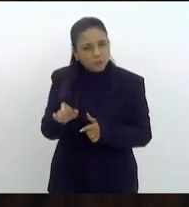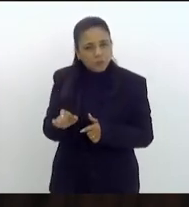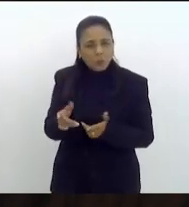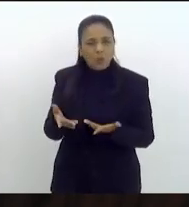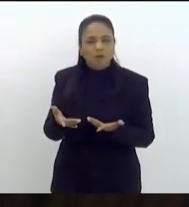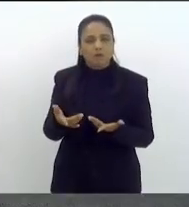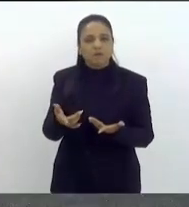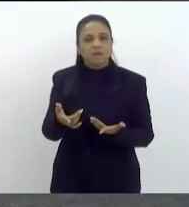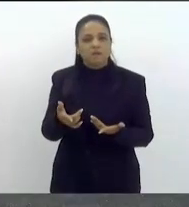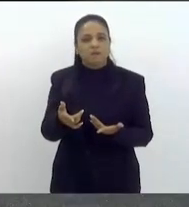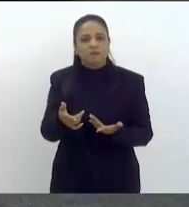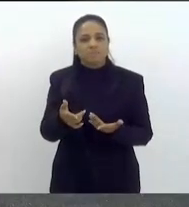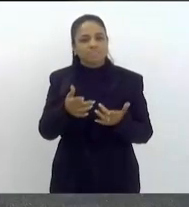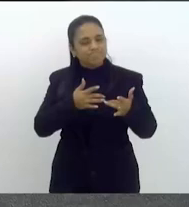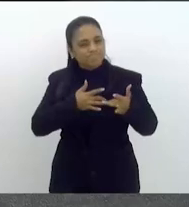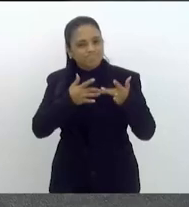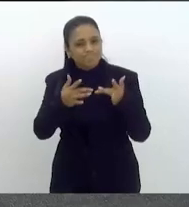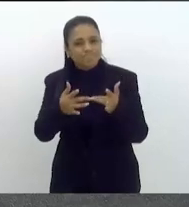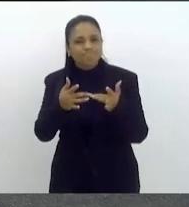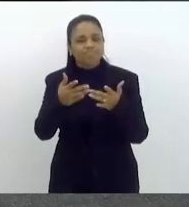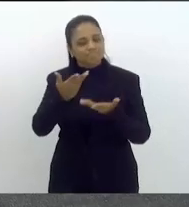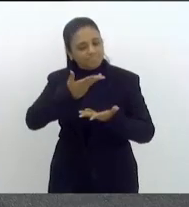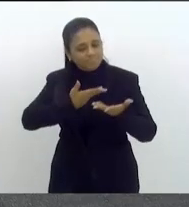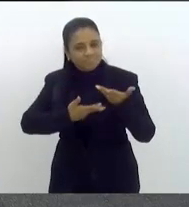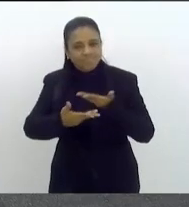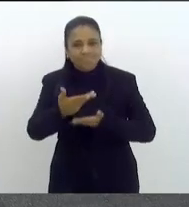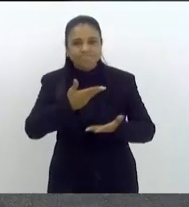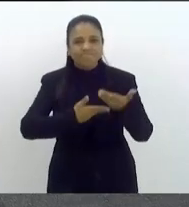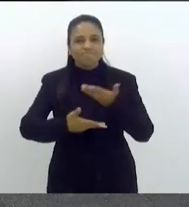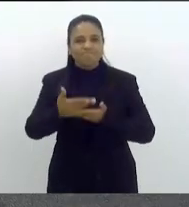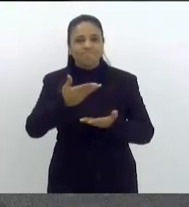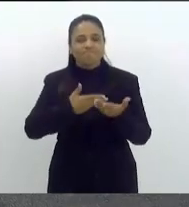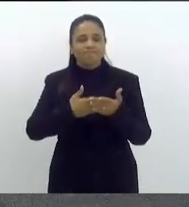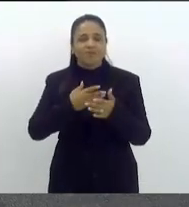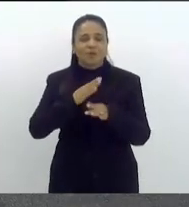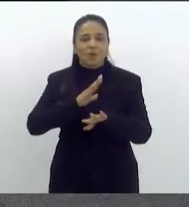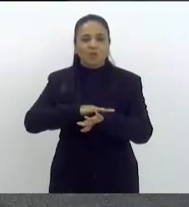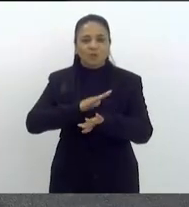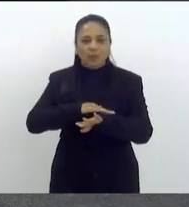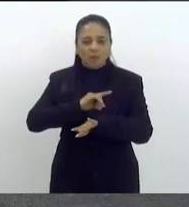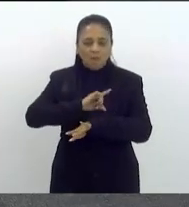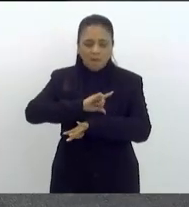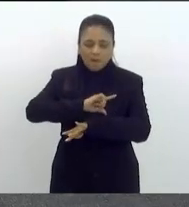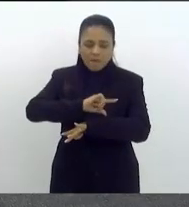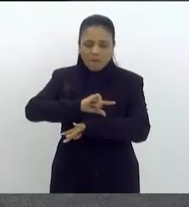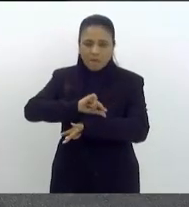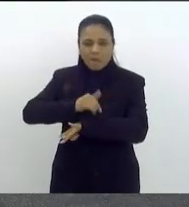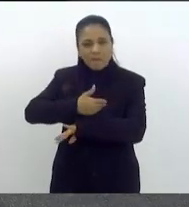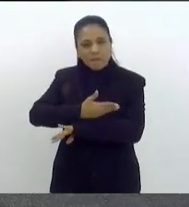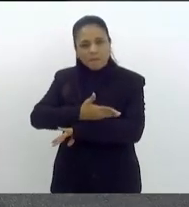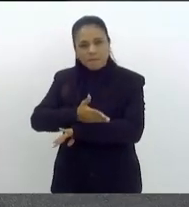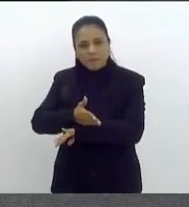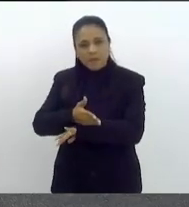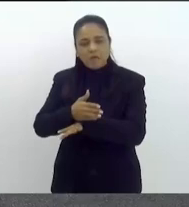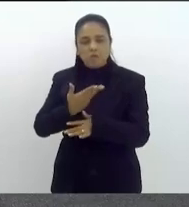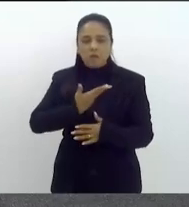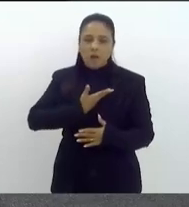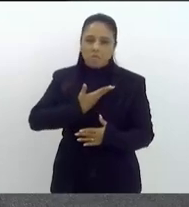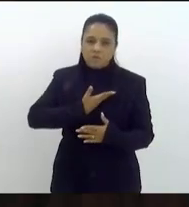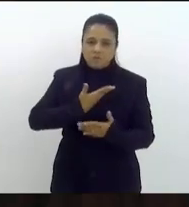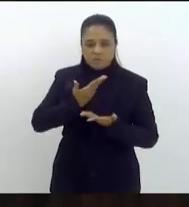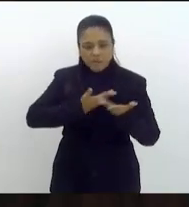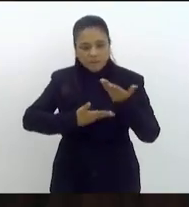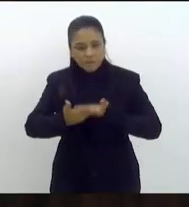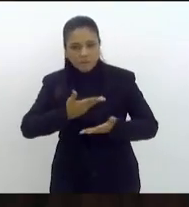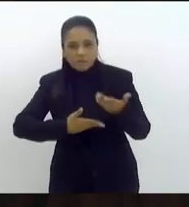que comunga conosco a gente passa mais tempo acaba passando mais tempo com os colegas do que com as nossas próprias